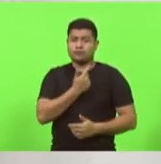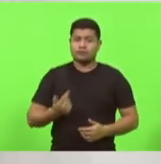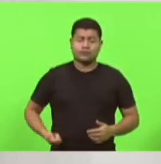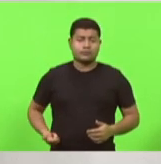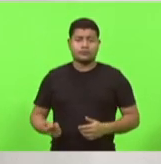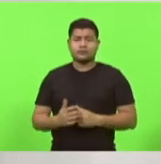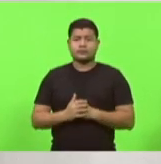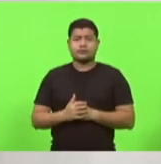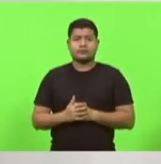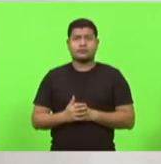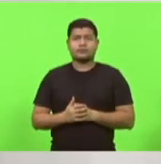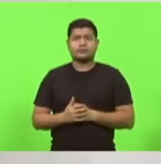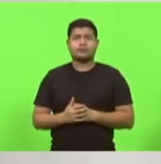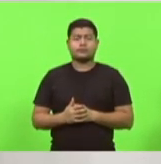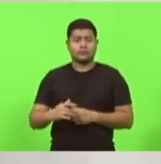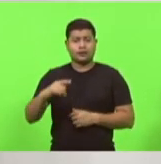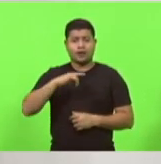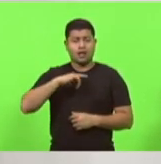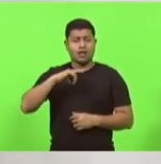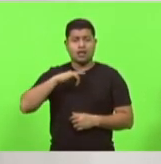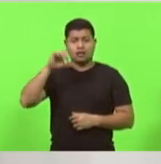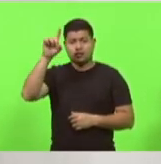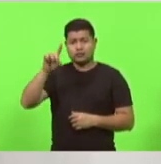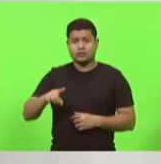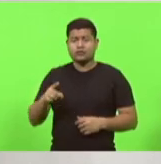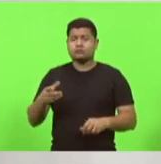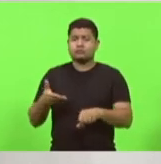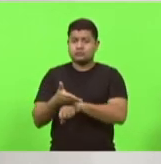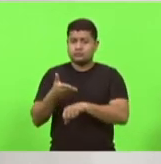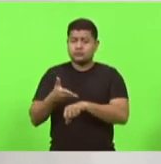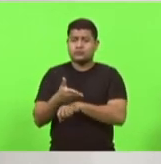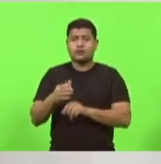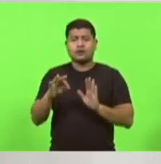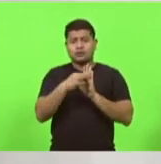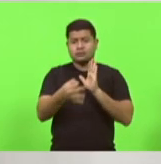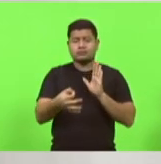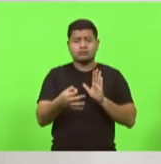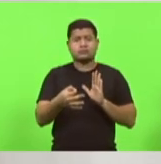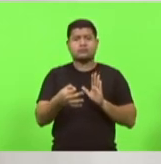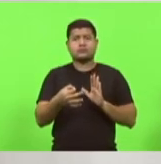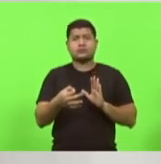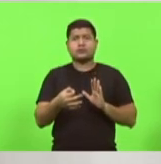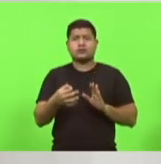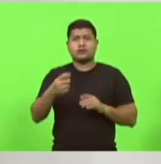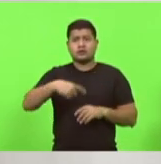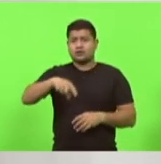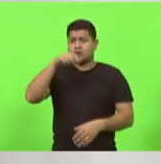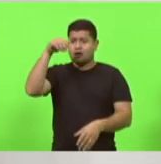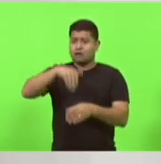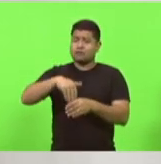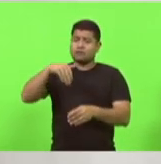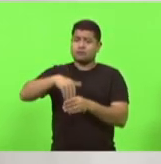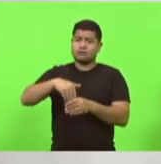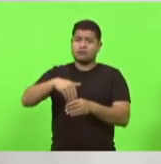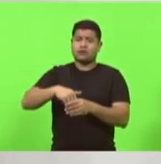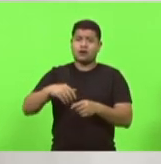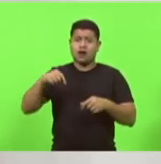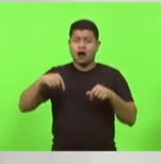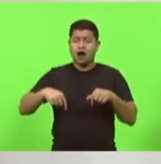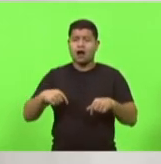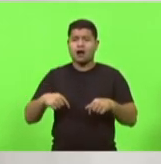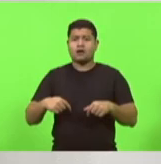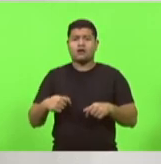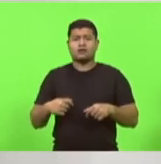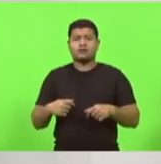repassa. E tem o direito de participar, de dar a sua opinião. Mas quando nós votamos aqui